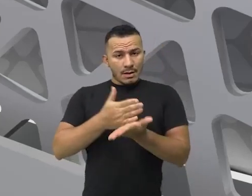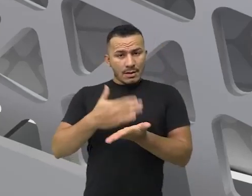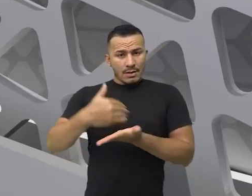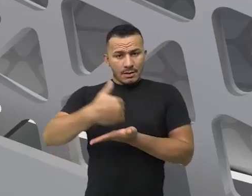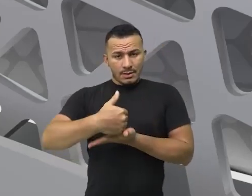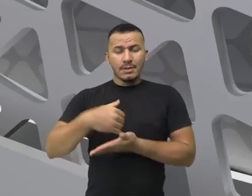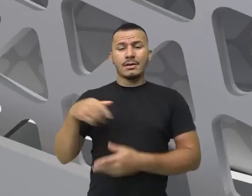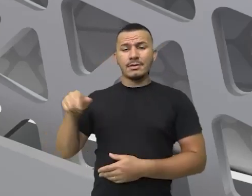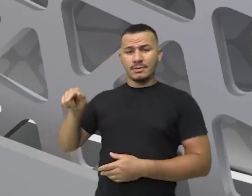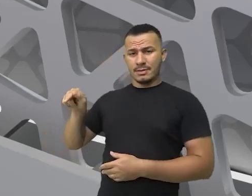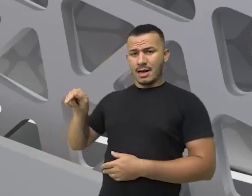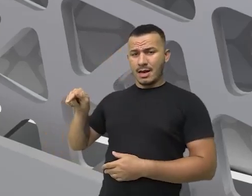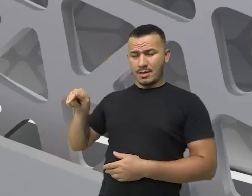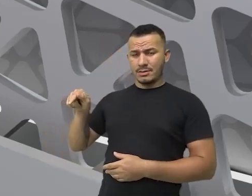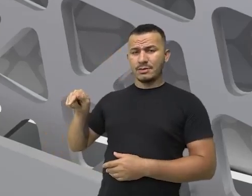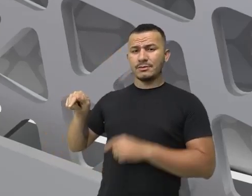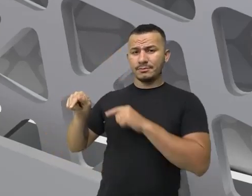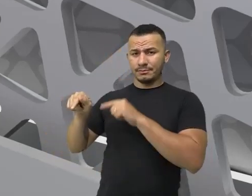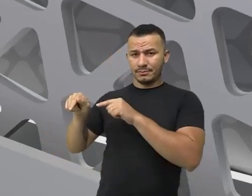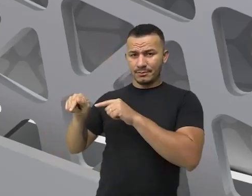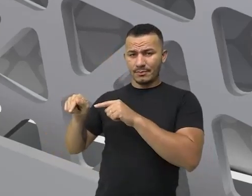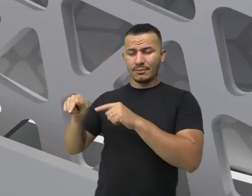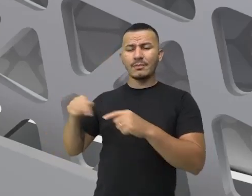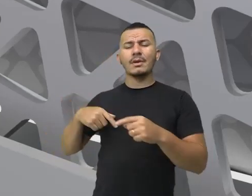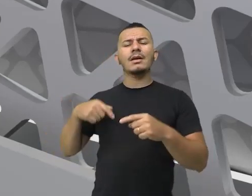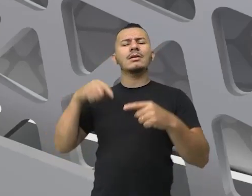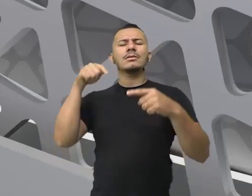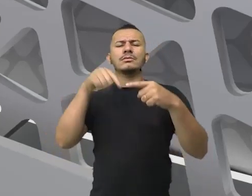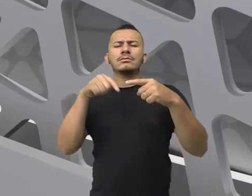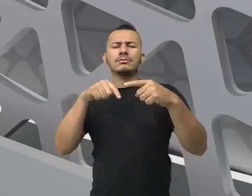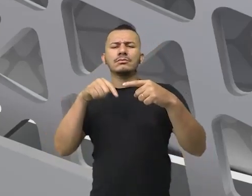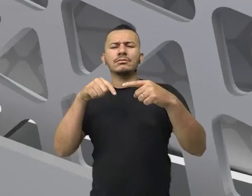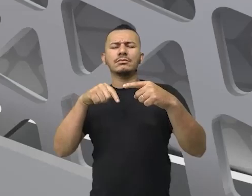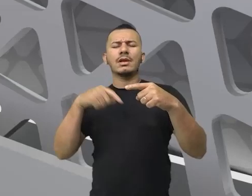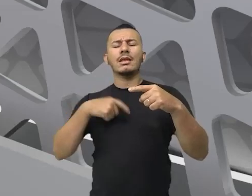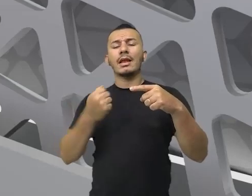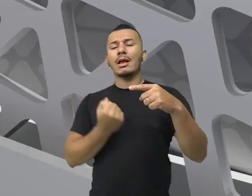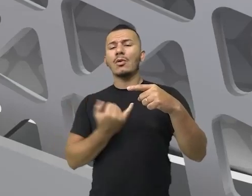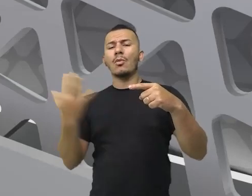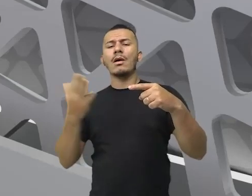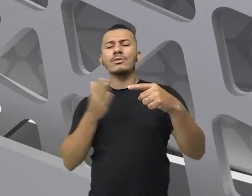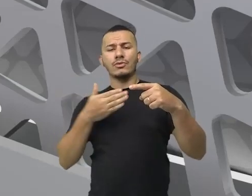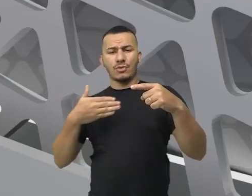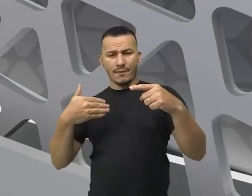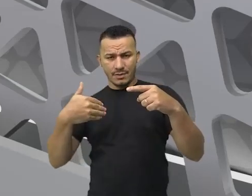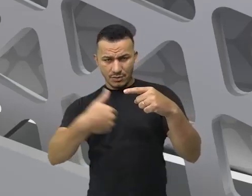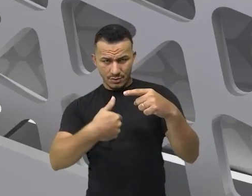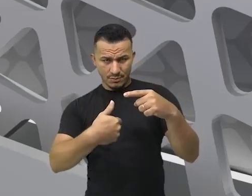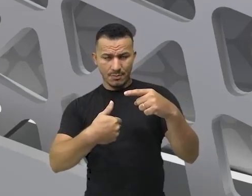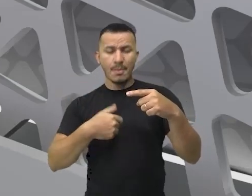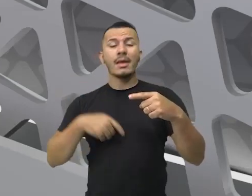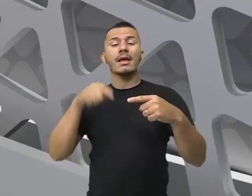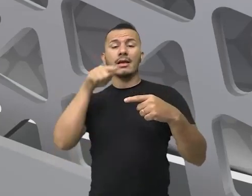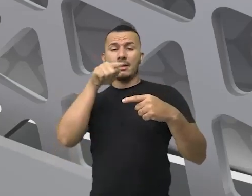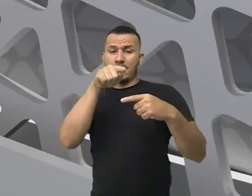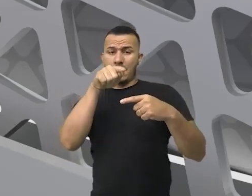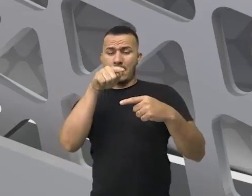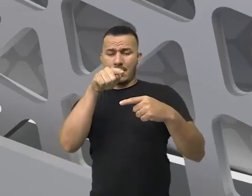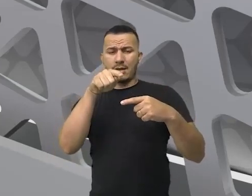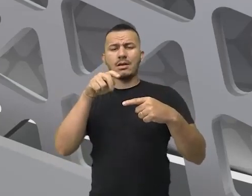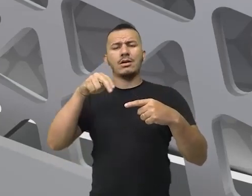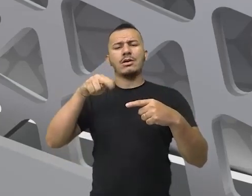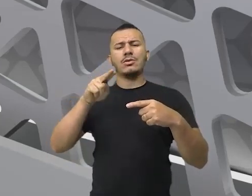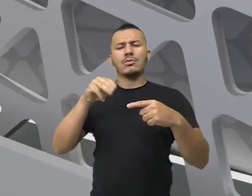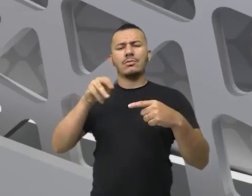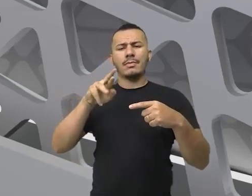7, o denominador vai representar quantas partes a pizza foi dividida, não é isso? E o